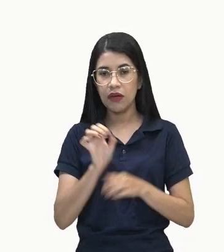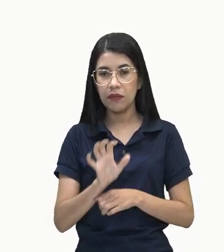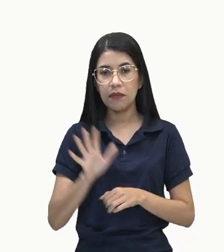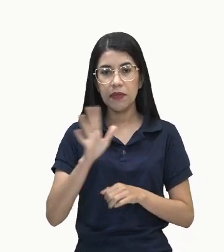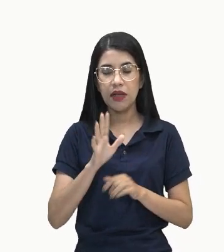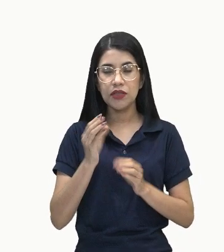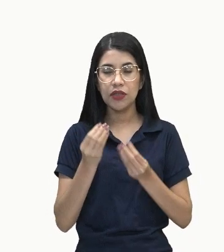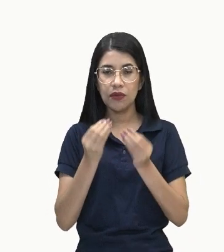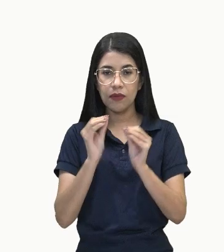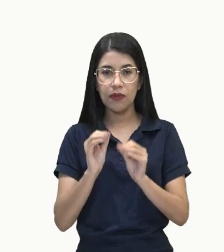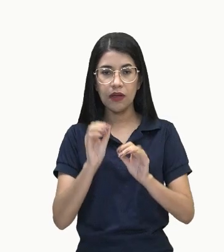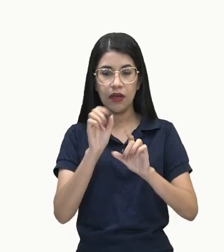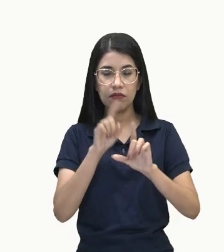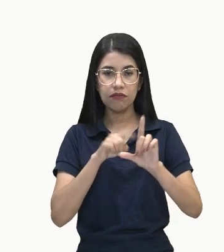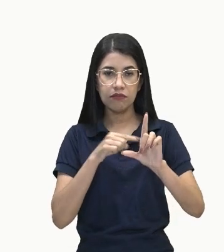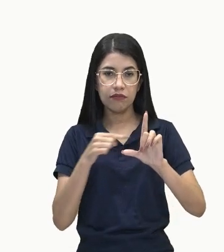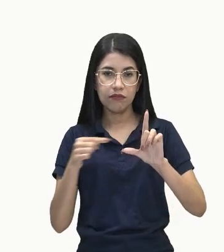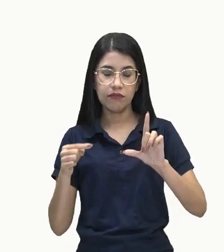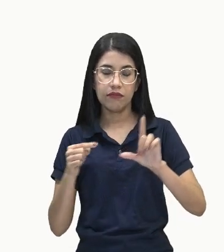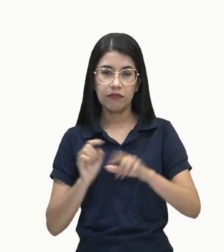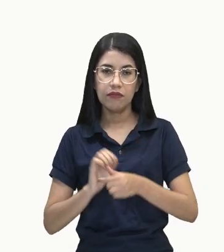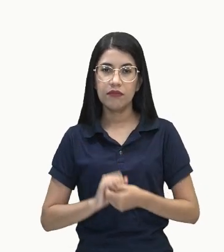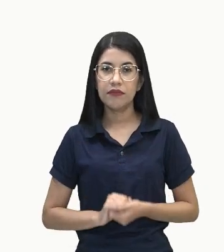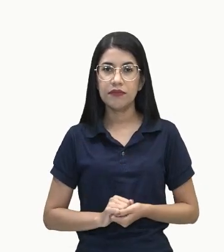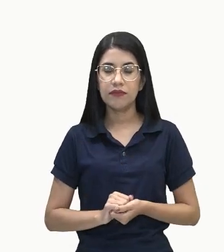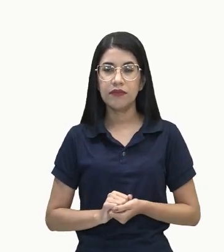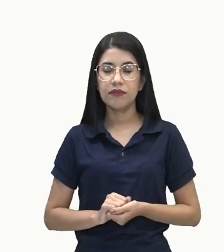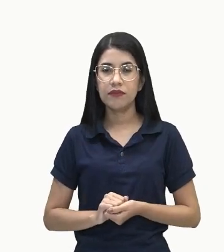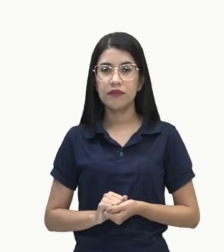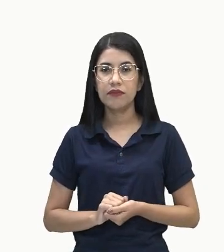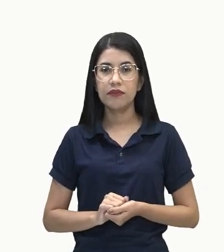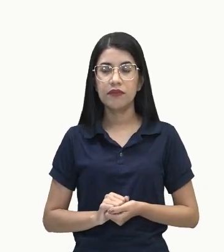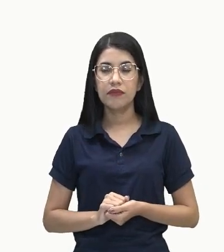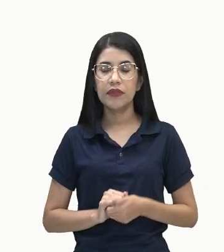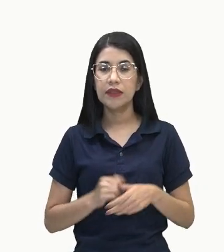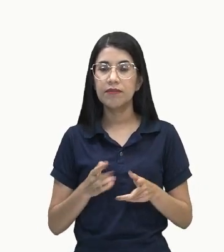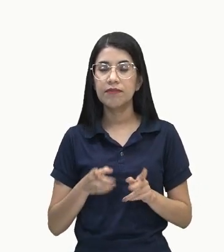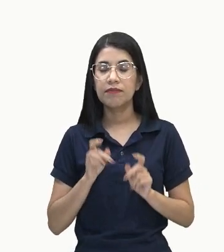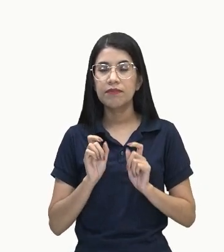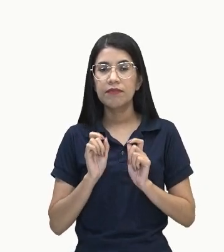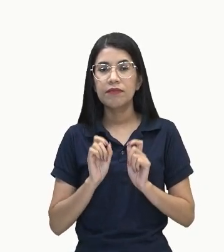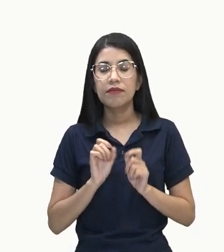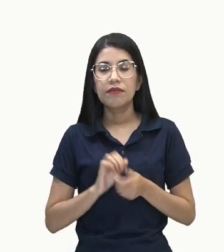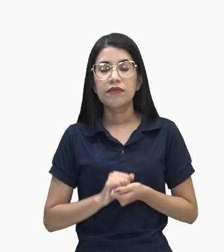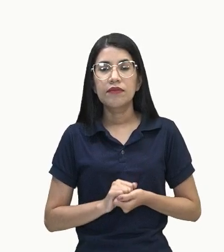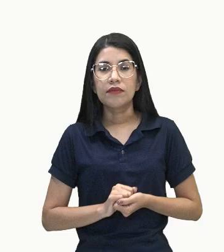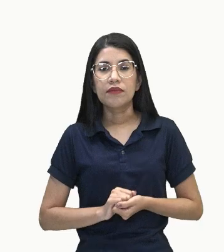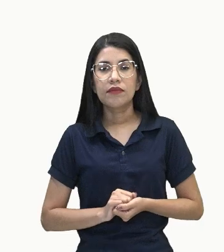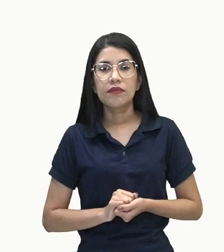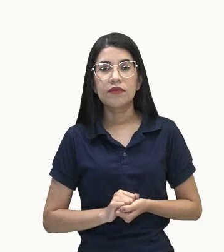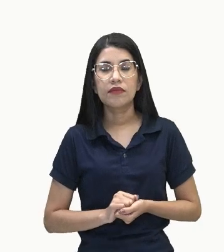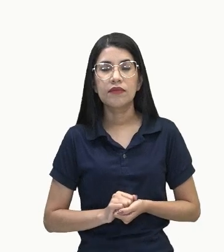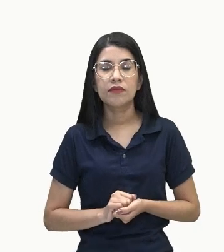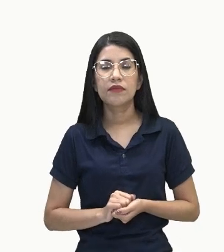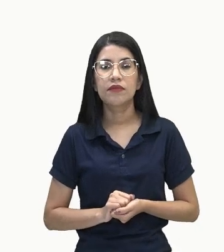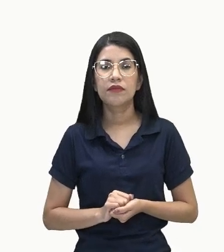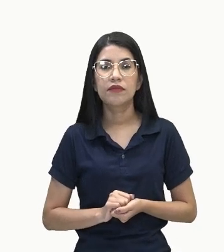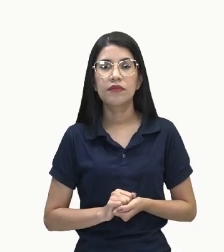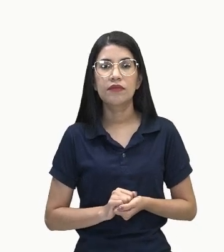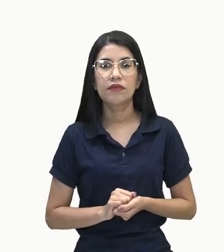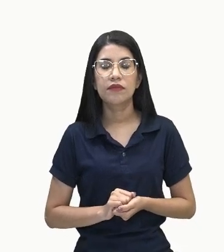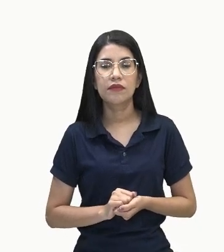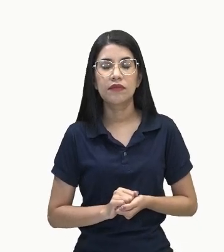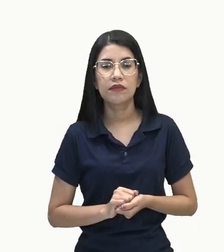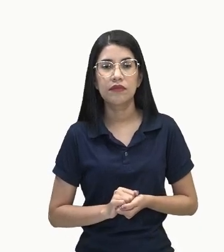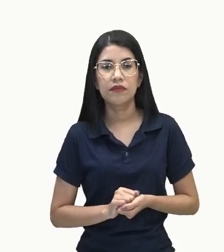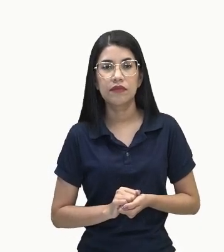porventura, vir a desenhar no plano cartesiano, tá legal? Então, vejamos, olha só. Eu tenho aqui,